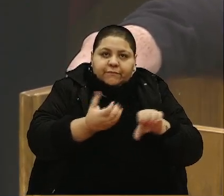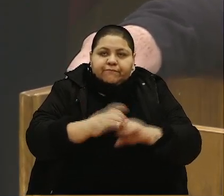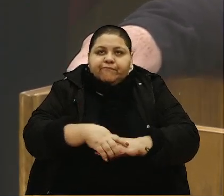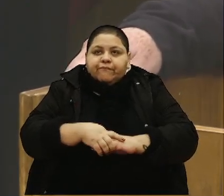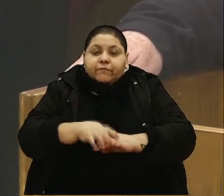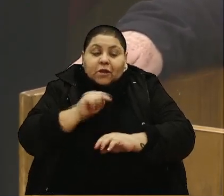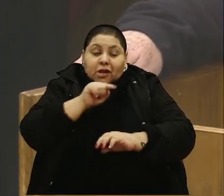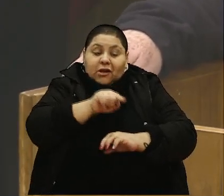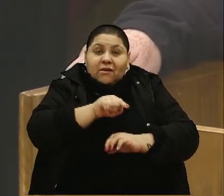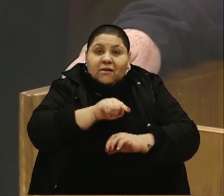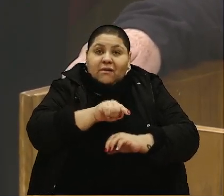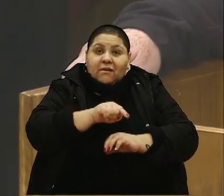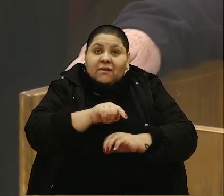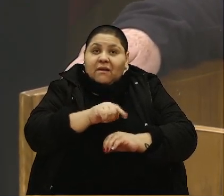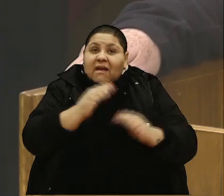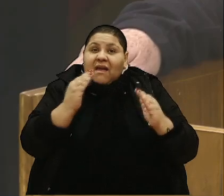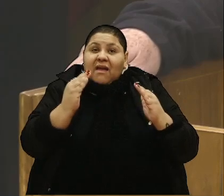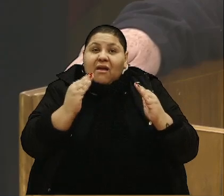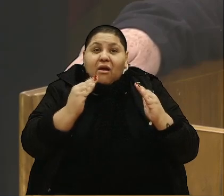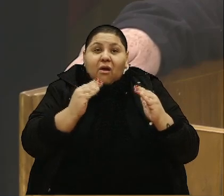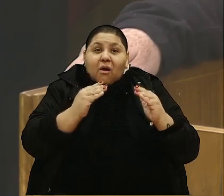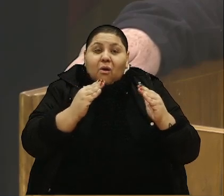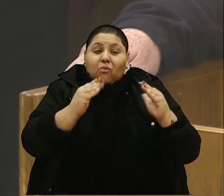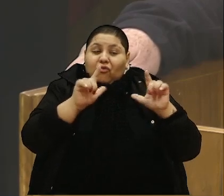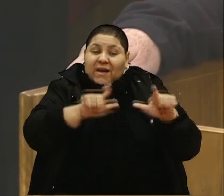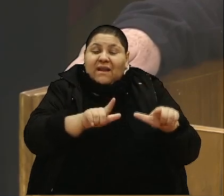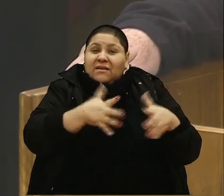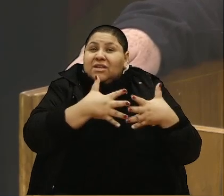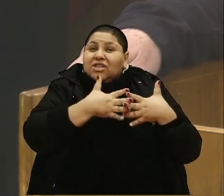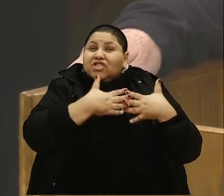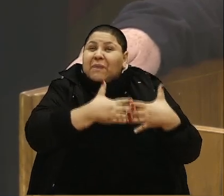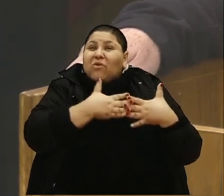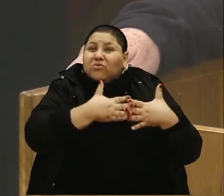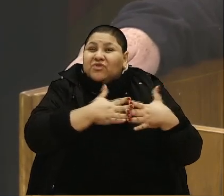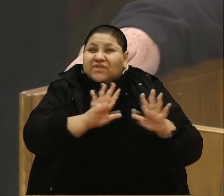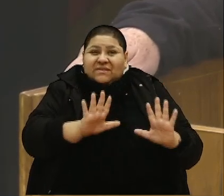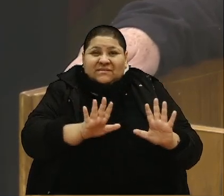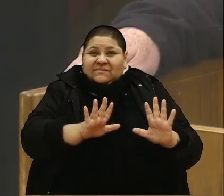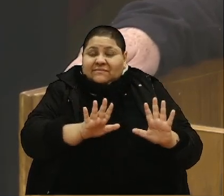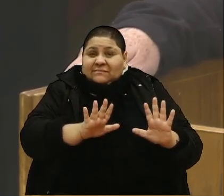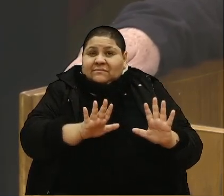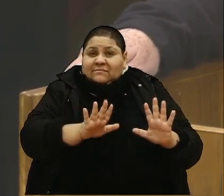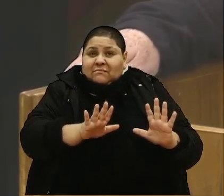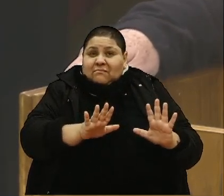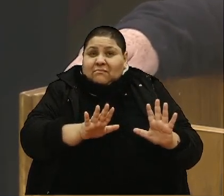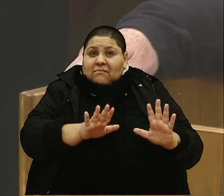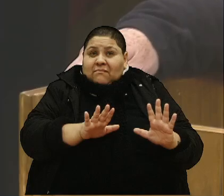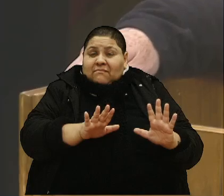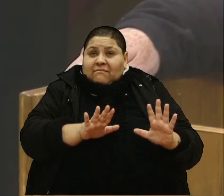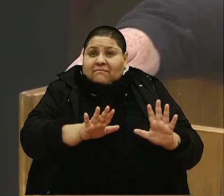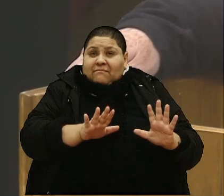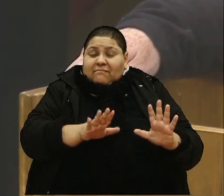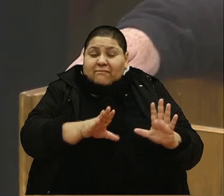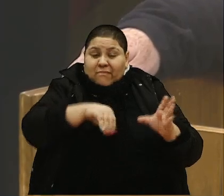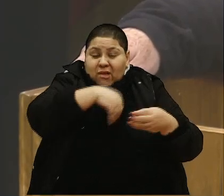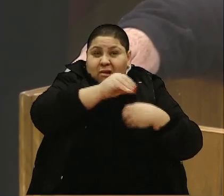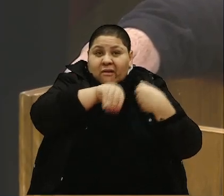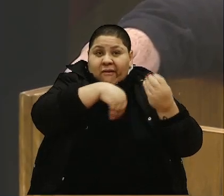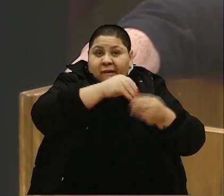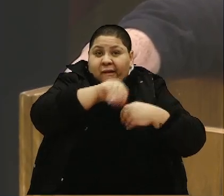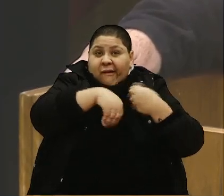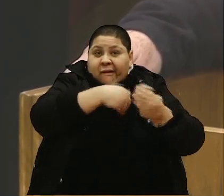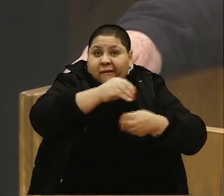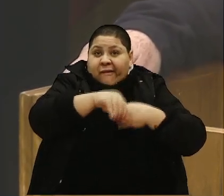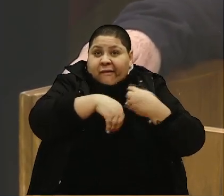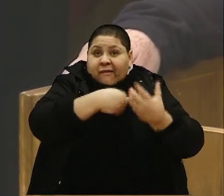Congresso virou a casa da mãe Joana, tá? No pior sentido, né? Virou uma casa